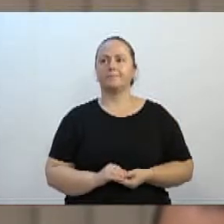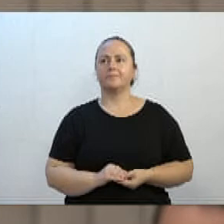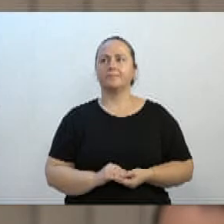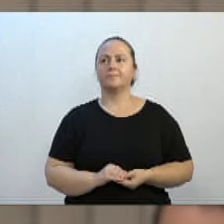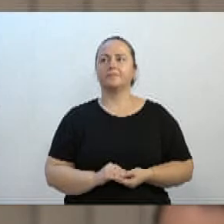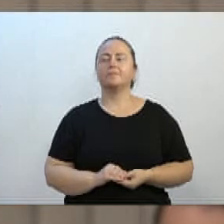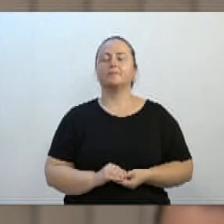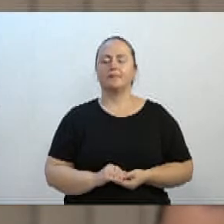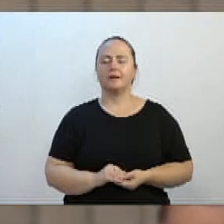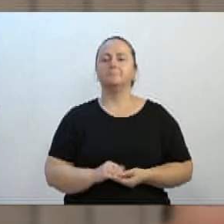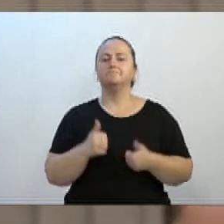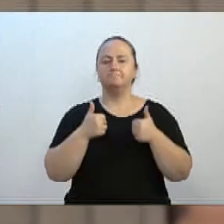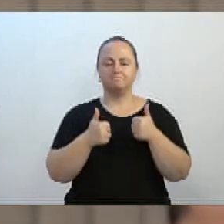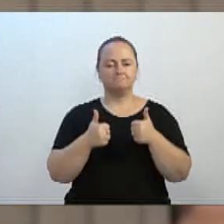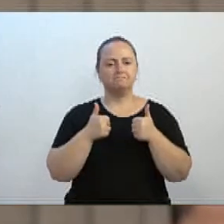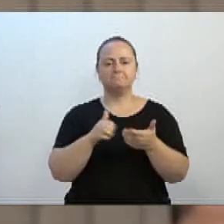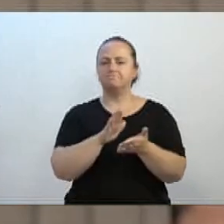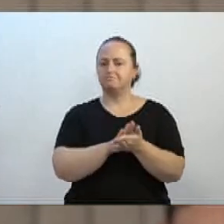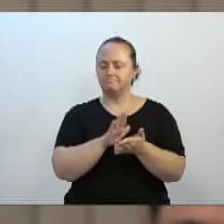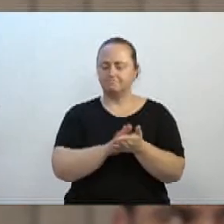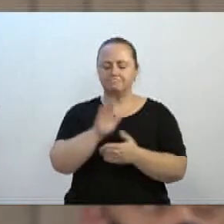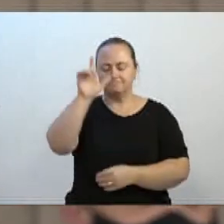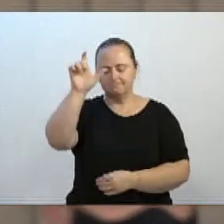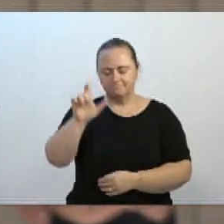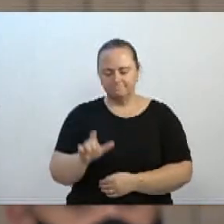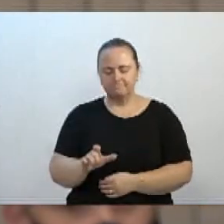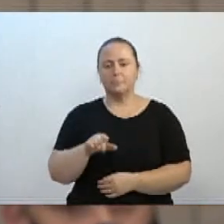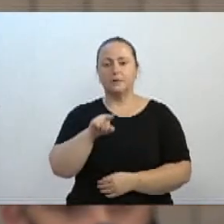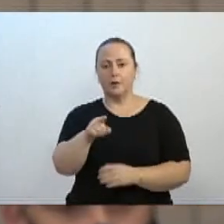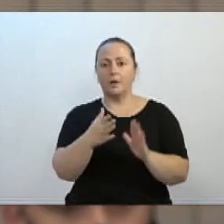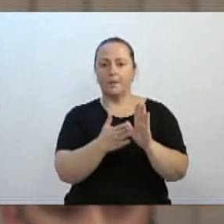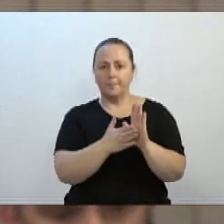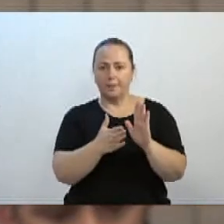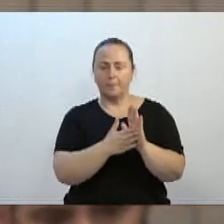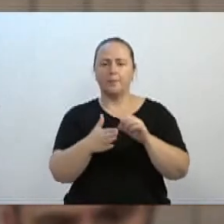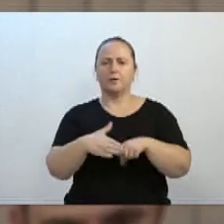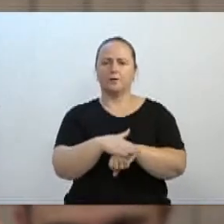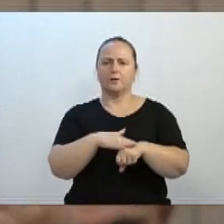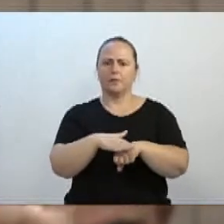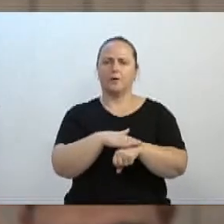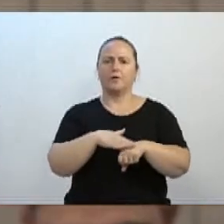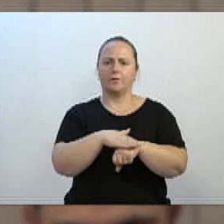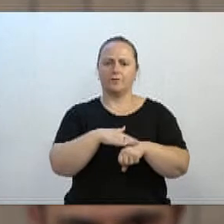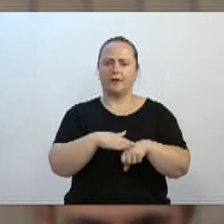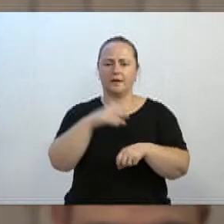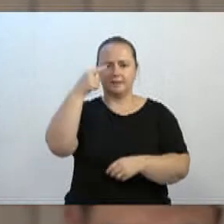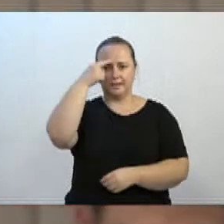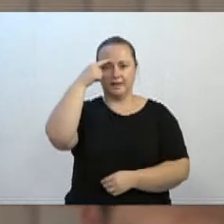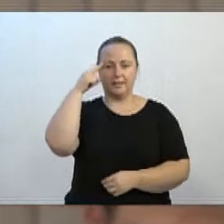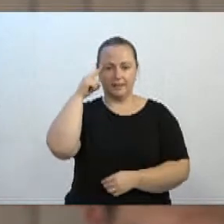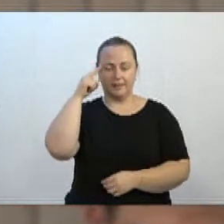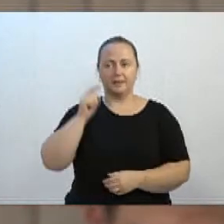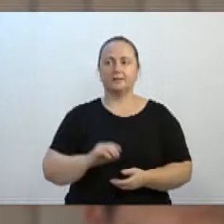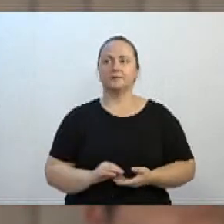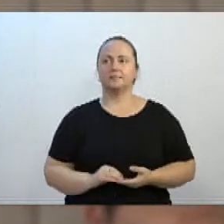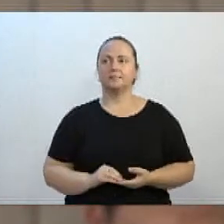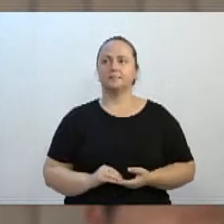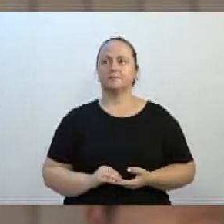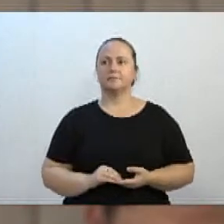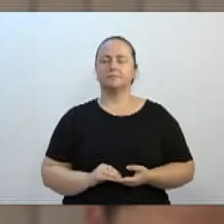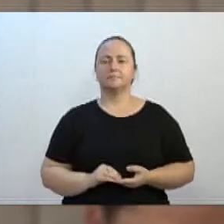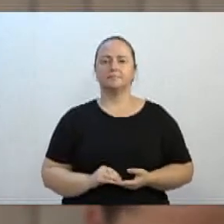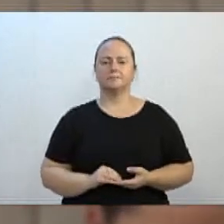nessa casa, inclusive sobre o que o senhor propôs, convido o senhor a conversar com o meu titular, né, eu estou saindo hoje sobre a assinatura desse